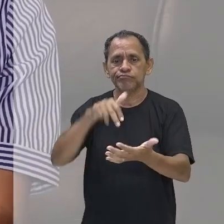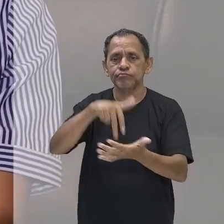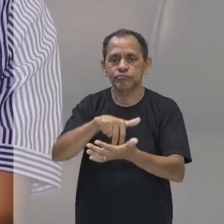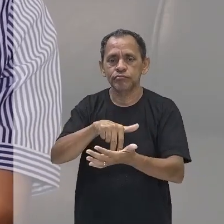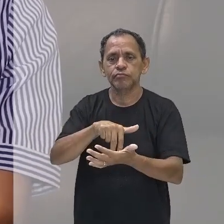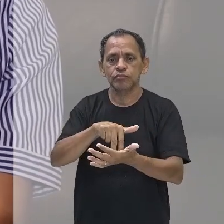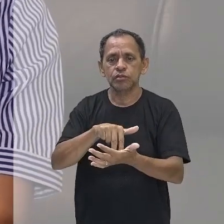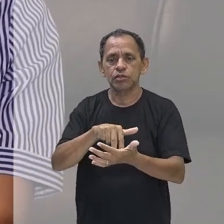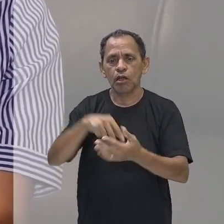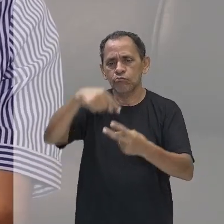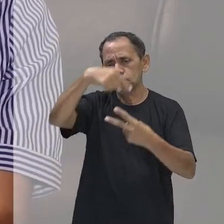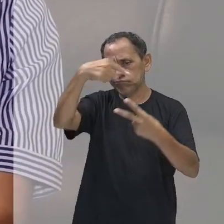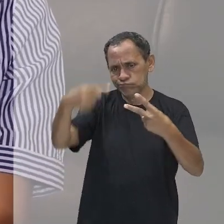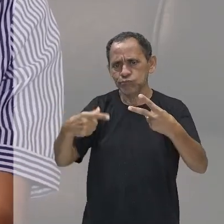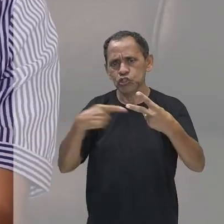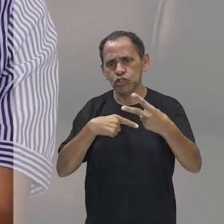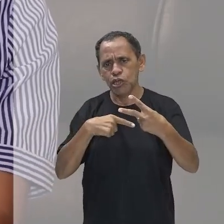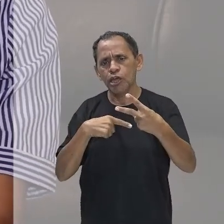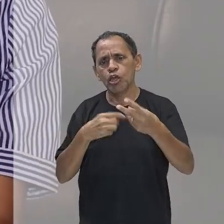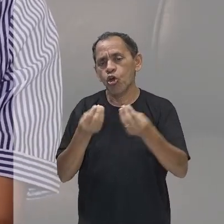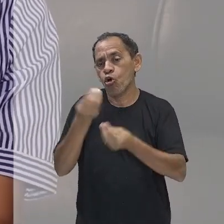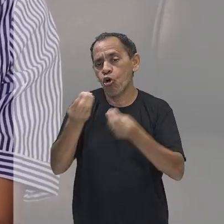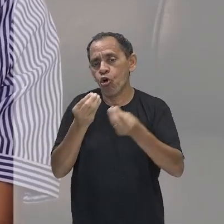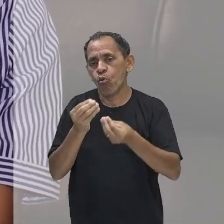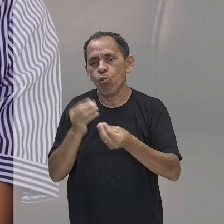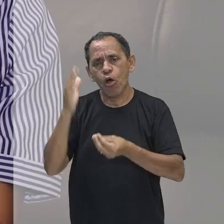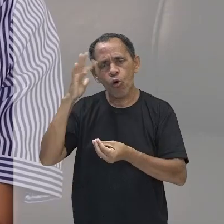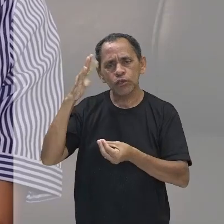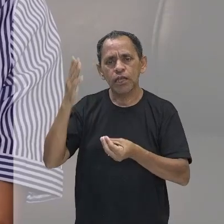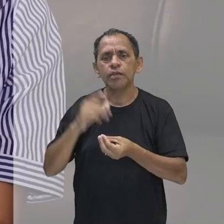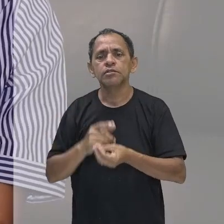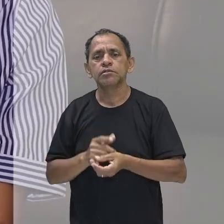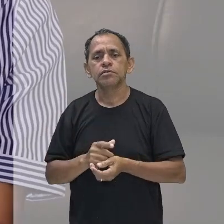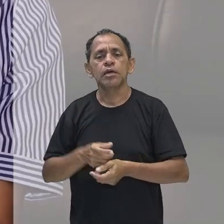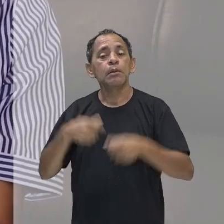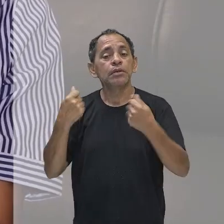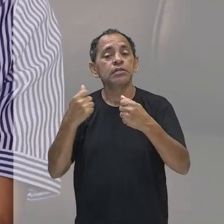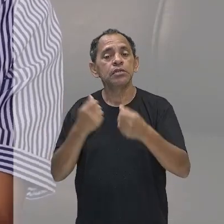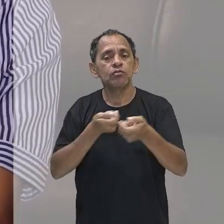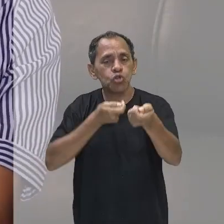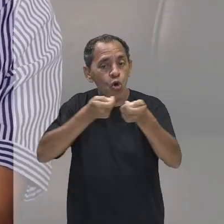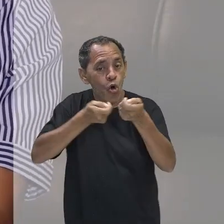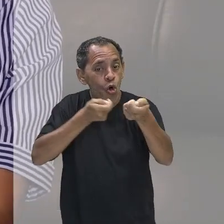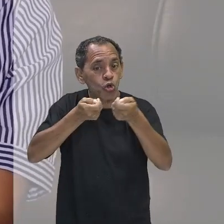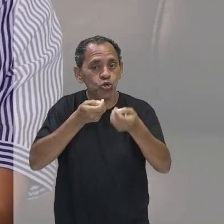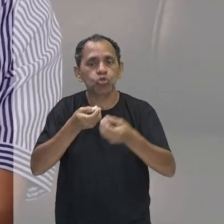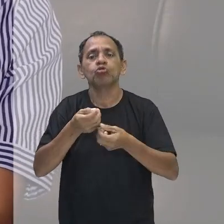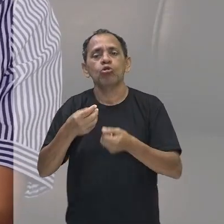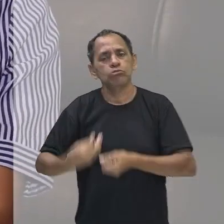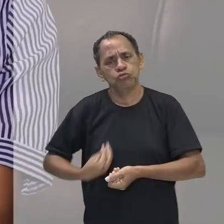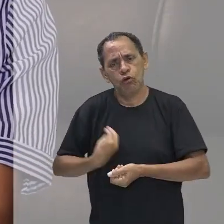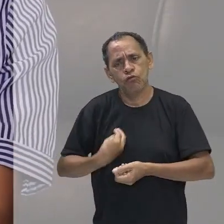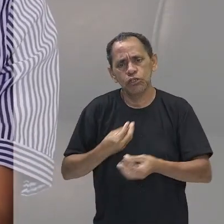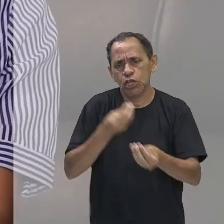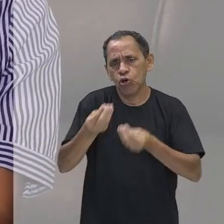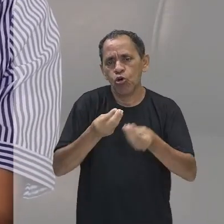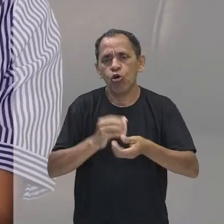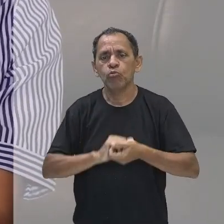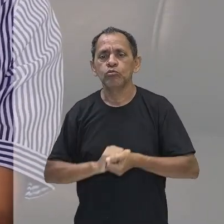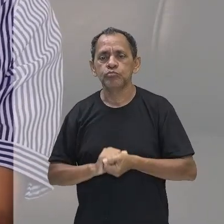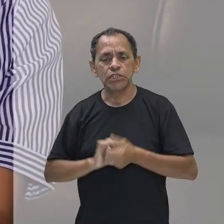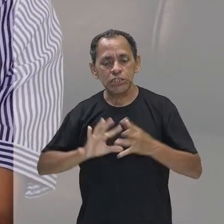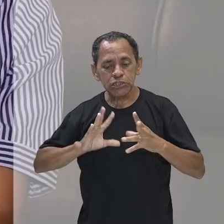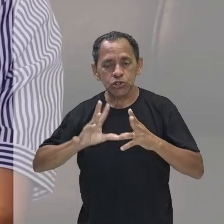ser protagonista na sua vida, você precisa tomar as rédeas dela. De que forma? Sabendo que toda ação tem